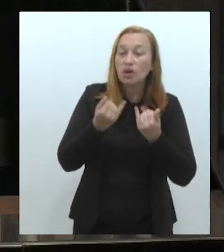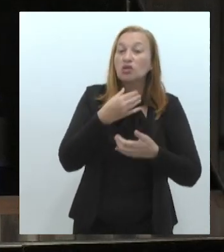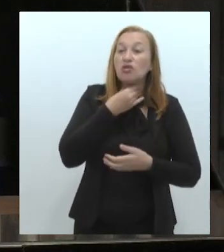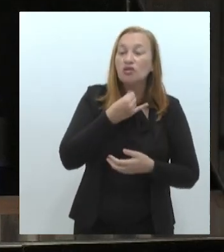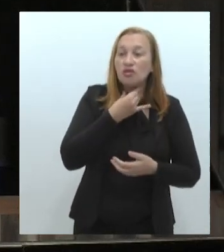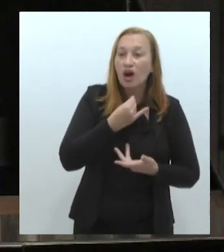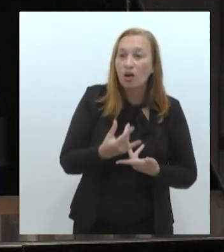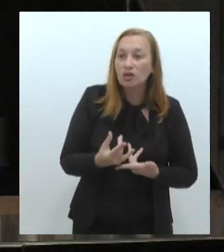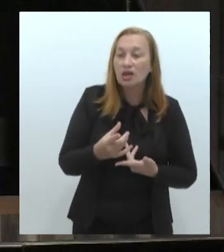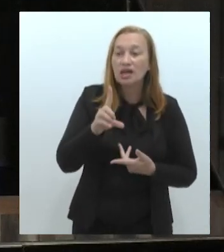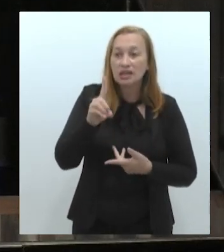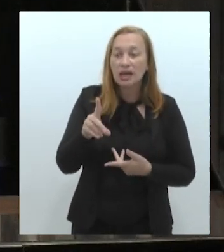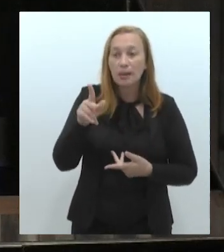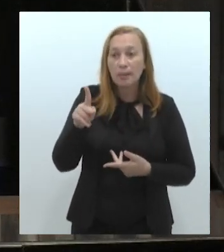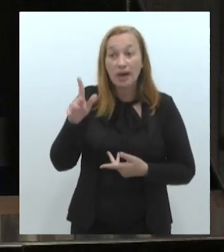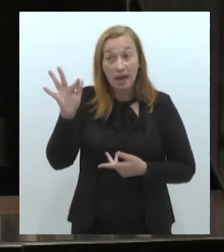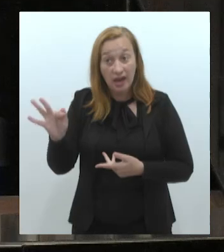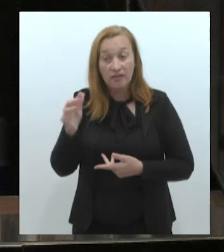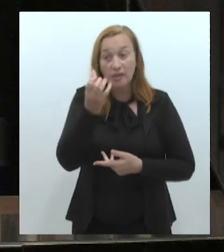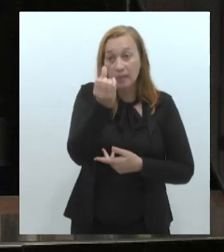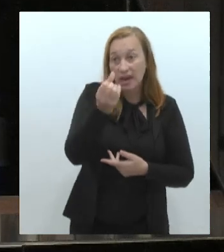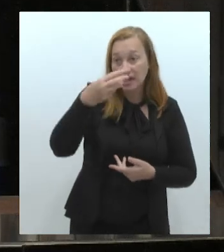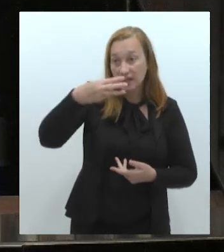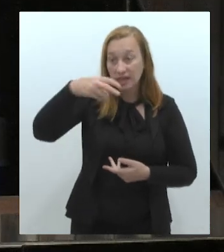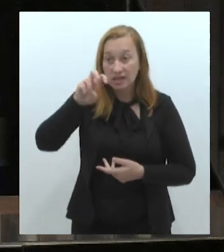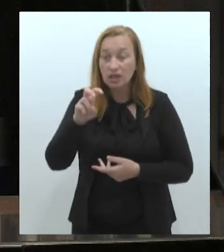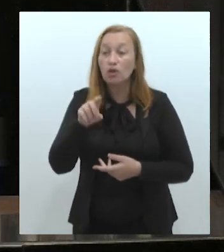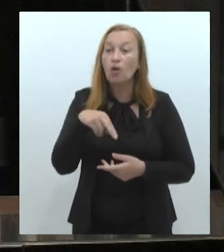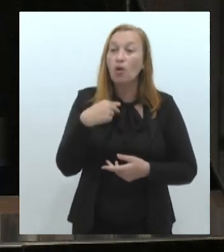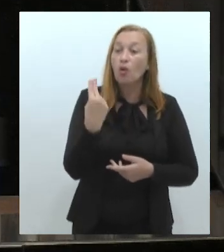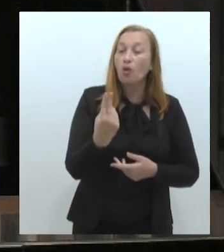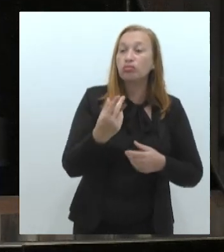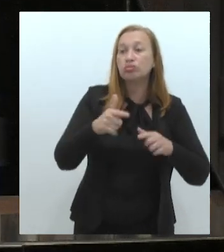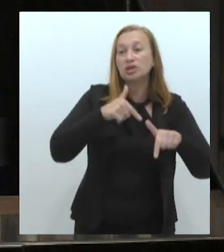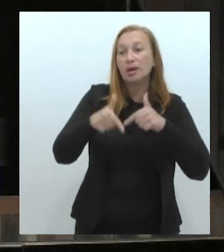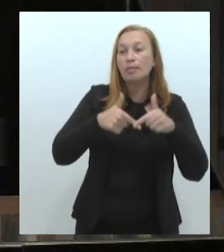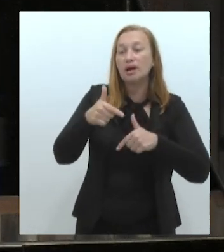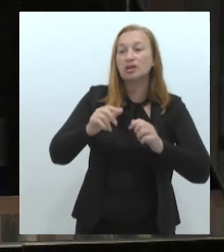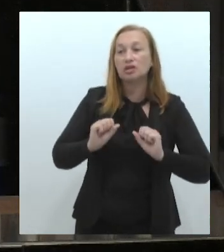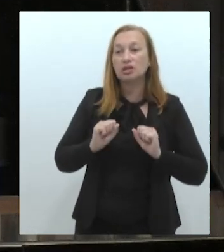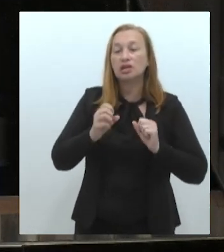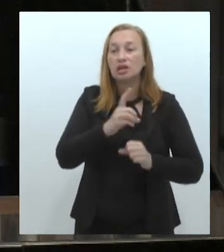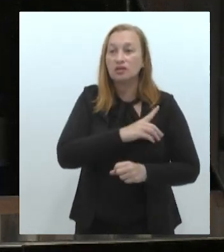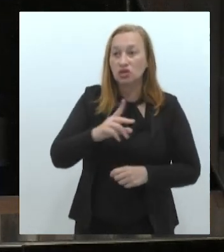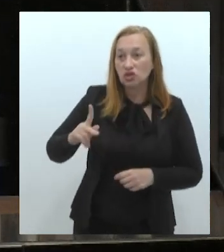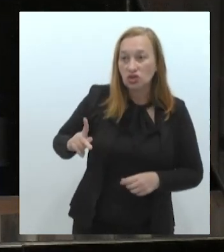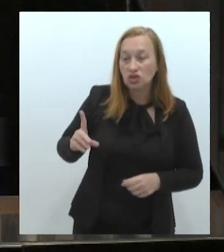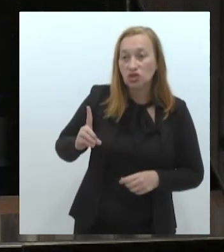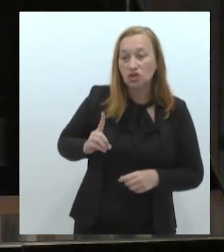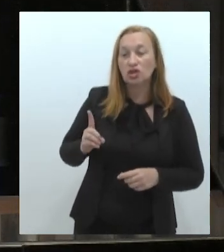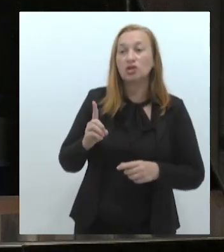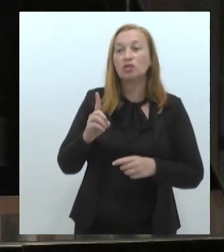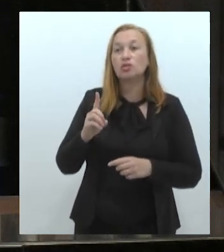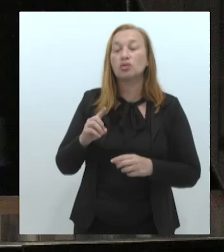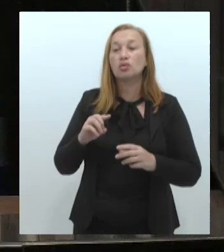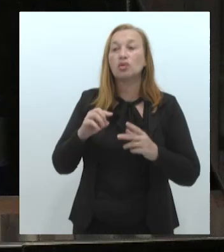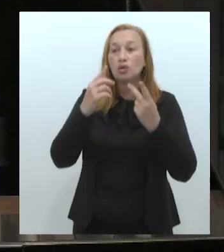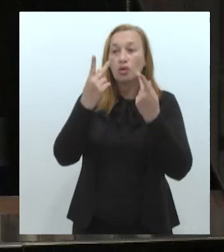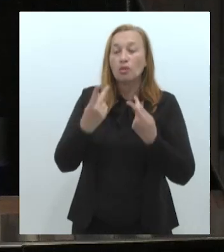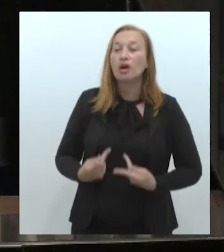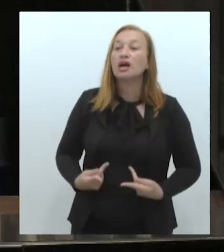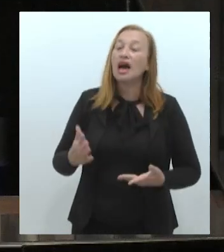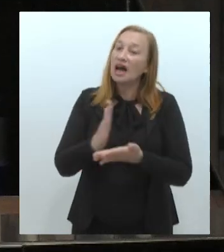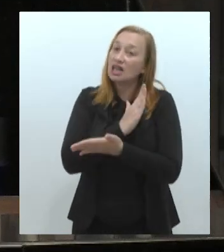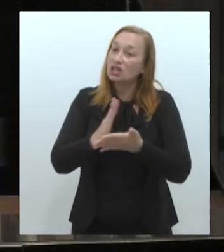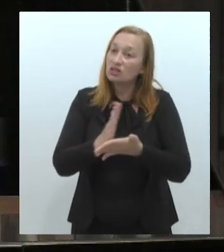seja sobre a DPF 635 ou seja sobre o trabalho dos defensores de direitos humanos. Porque muitas vezes as famílias